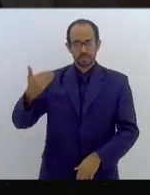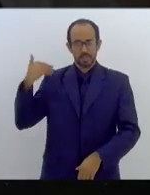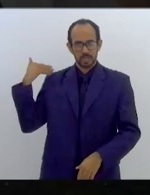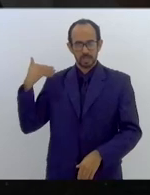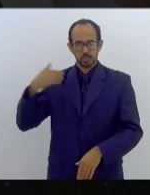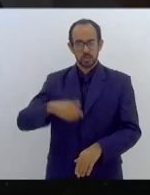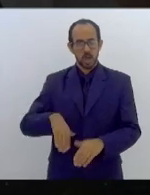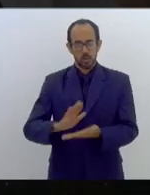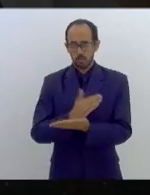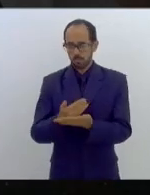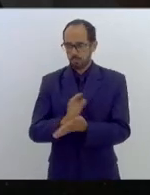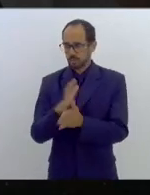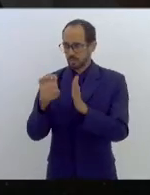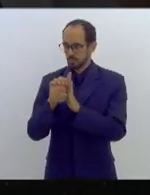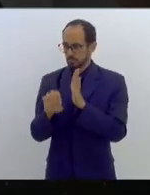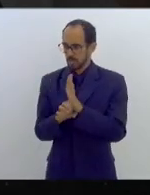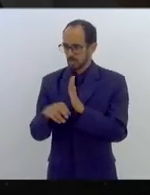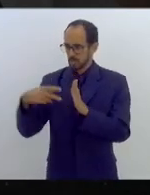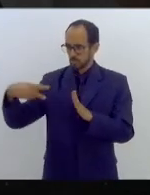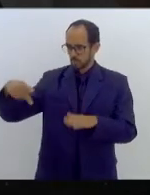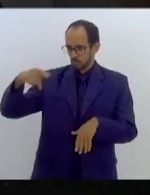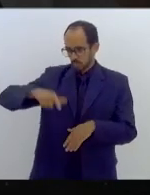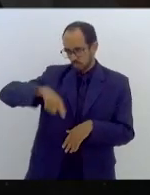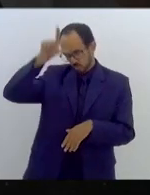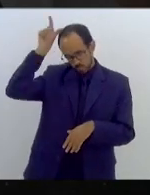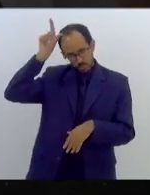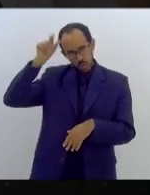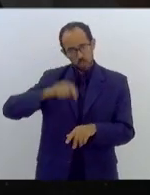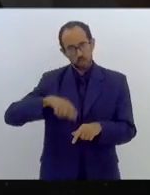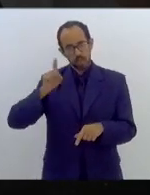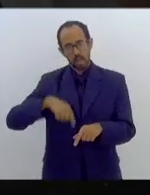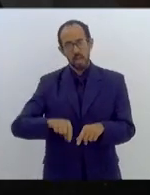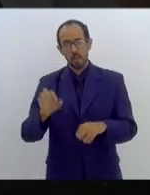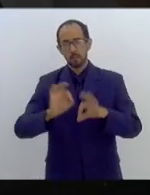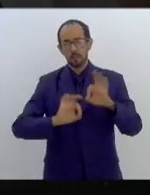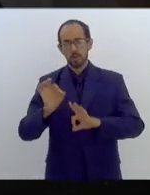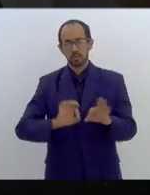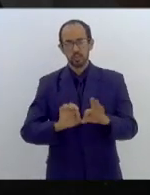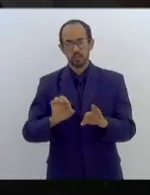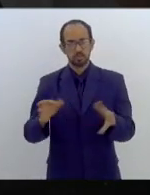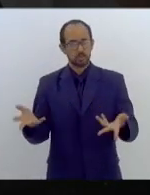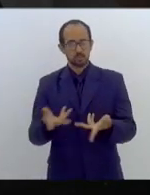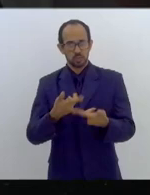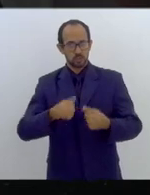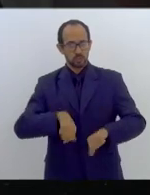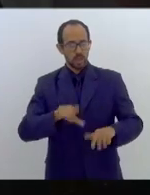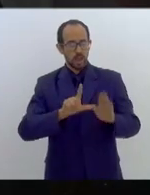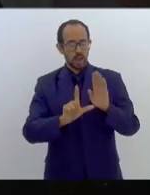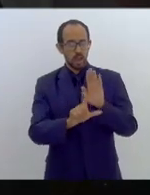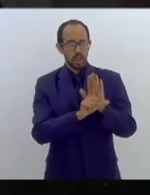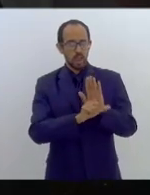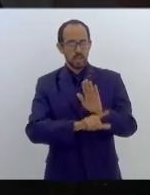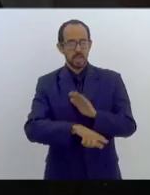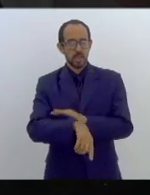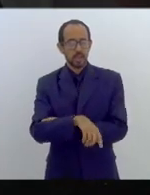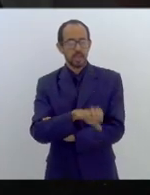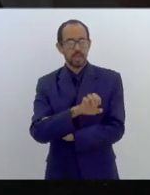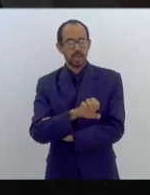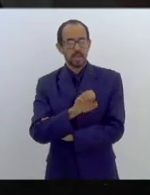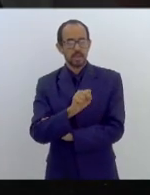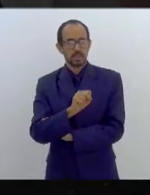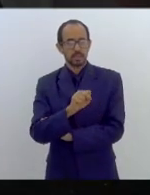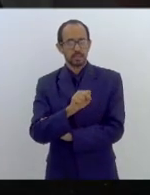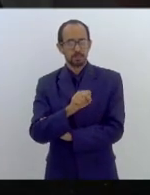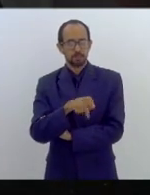foram de sua autoria, Luiz Paulo, um projeto robusto. É a lei que agora é a lei Luiz Pinguelli Rosa, né, que institui um sistema